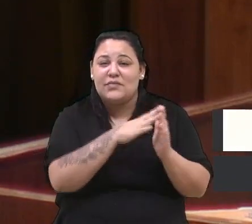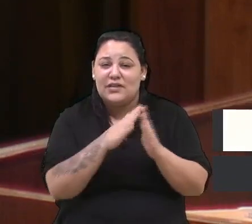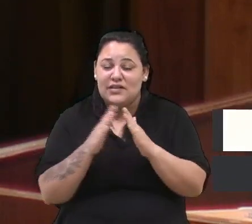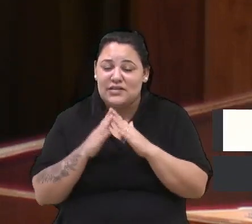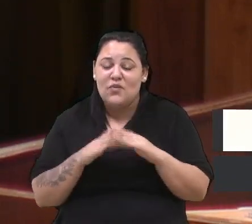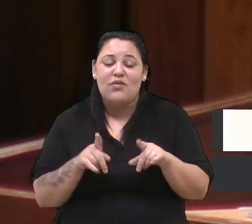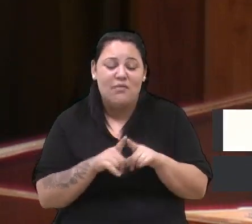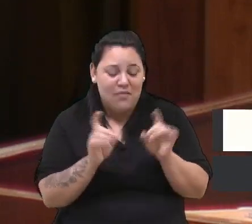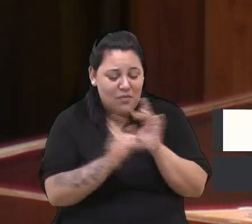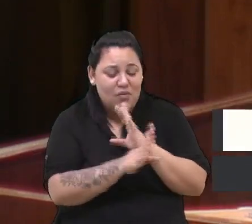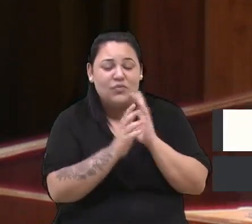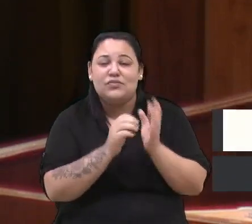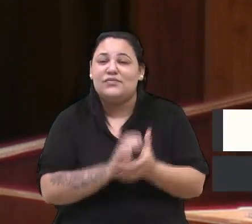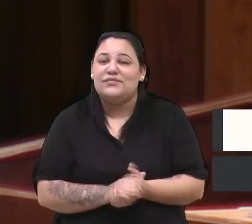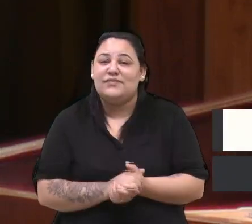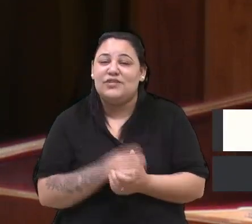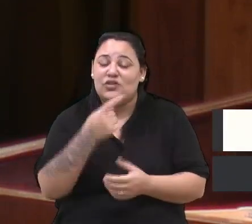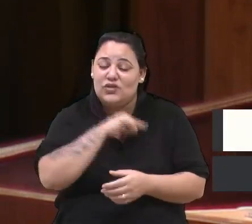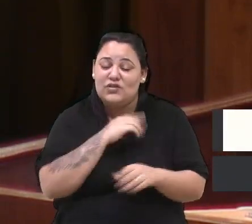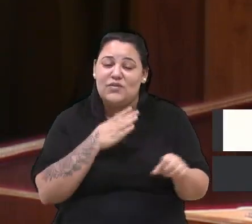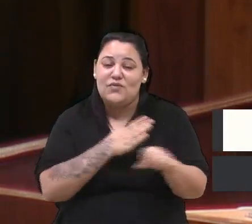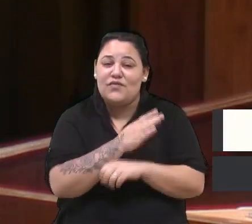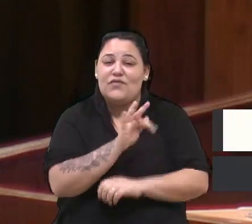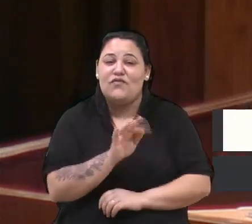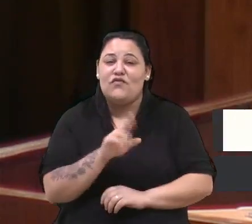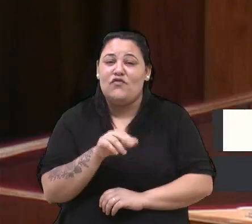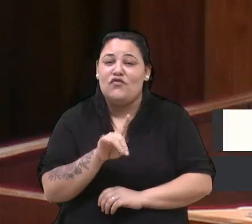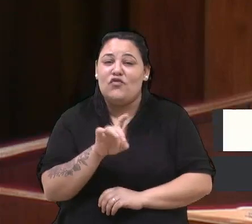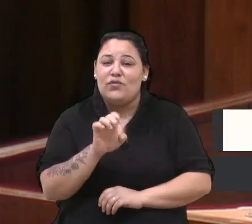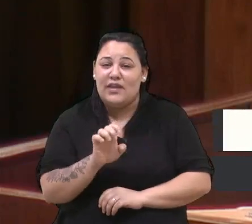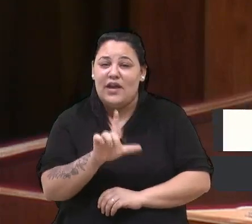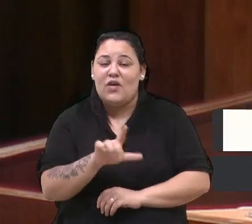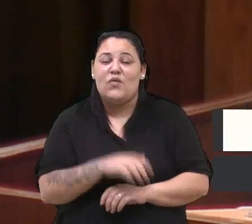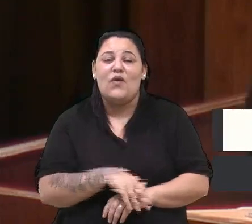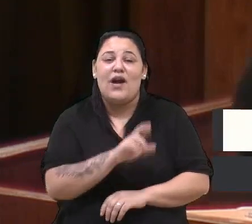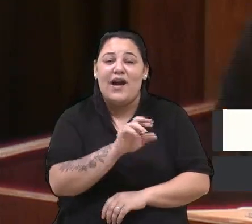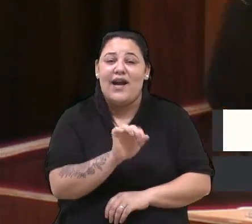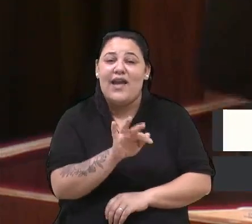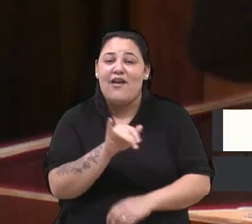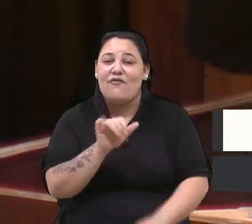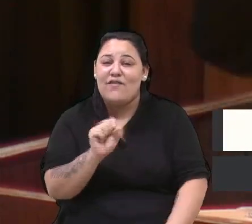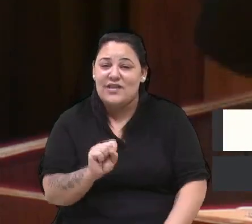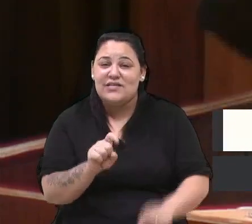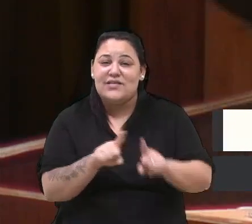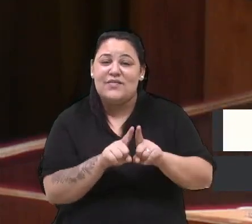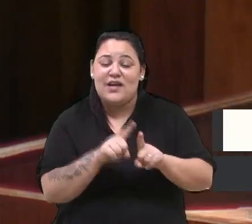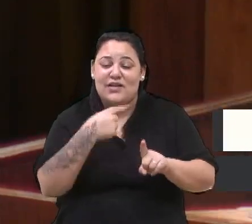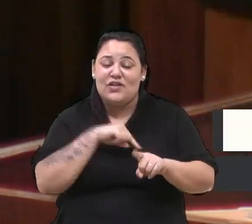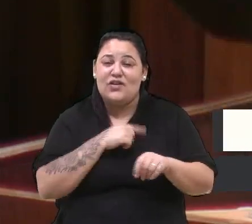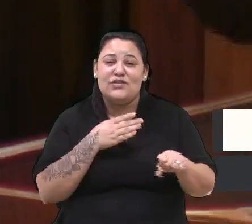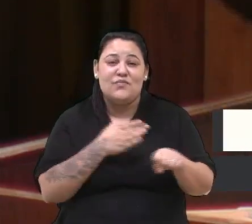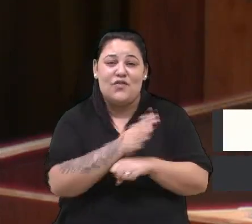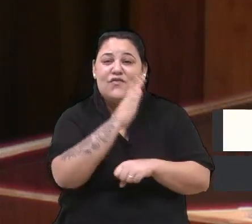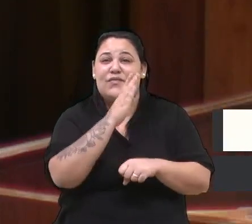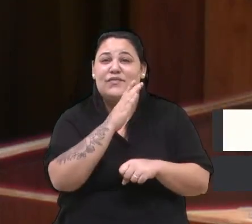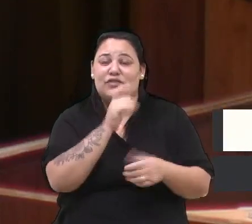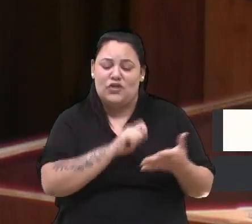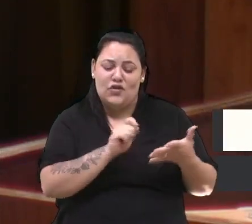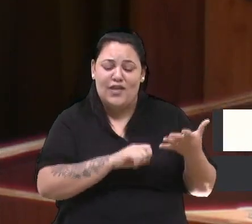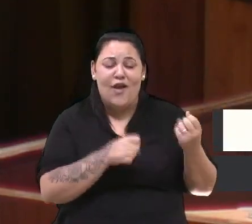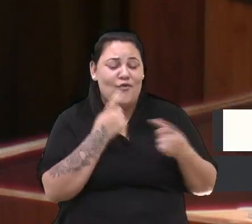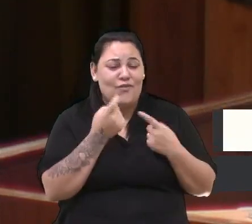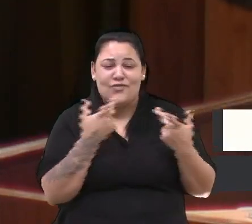também. Nós aprovamos Fundel, Refis, nós aprovamos... Só que eu anotei que eu lembrei